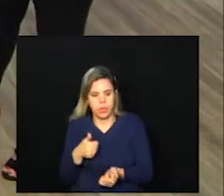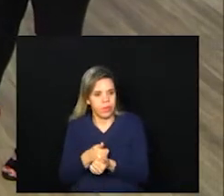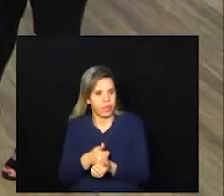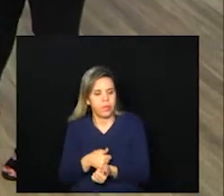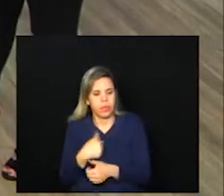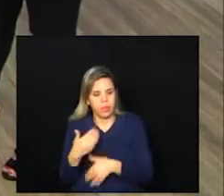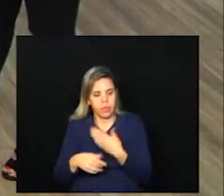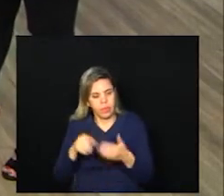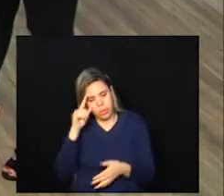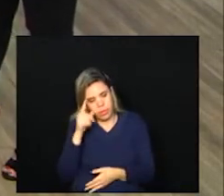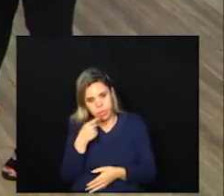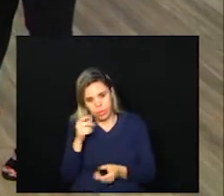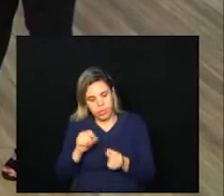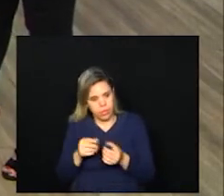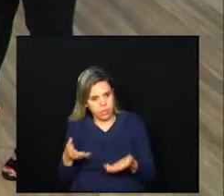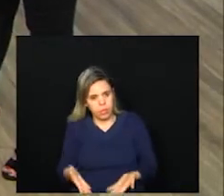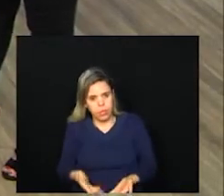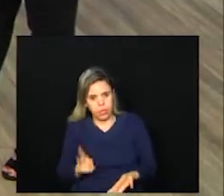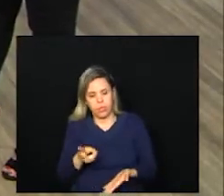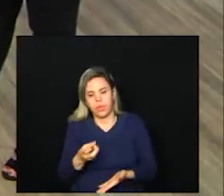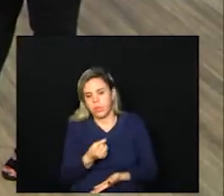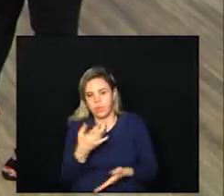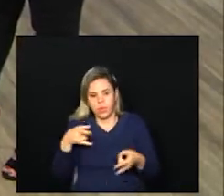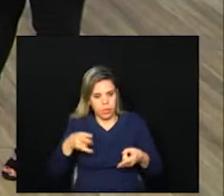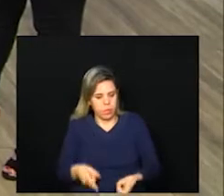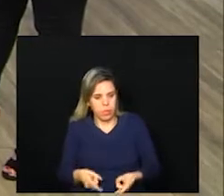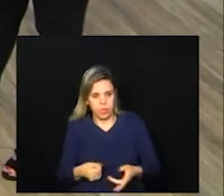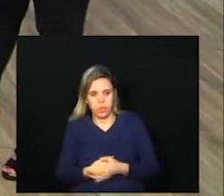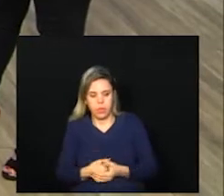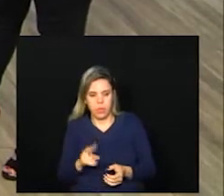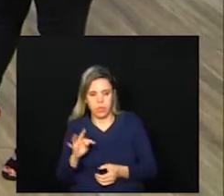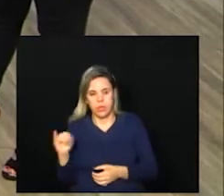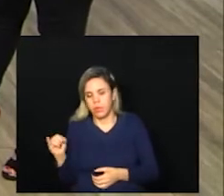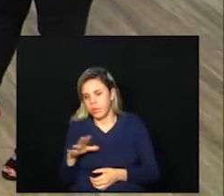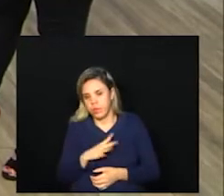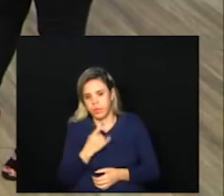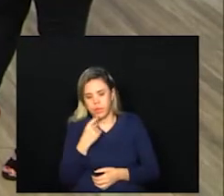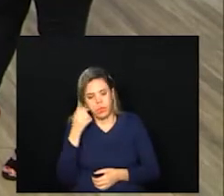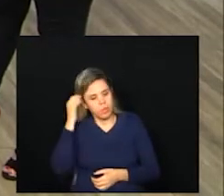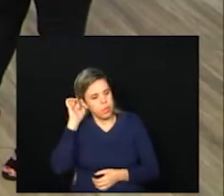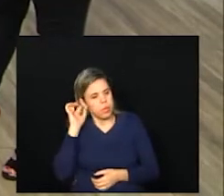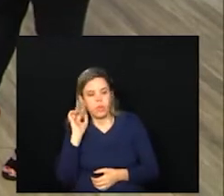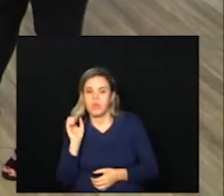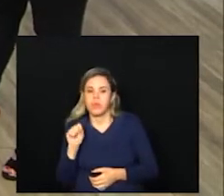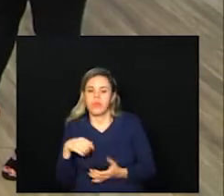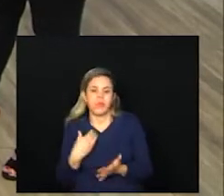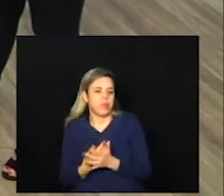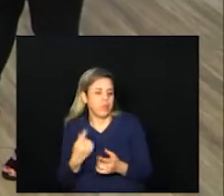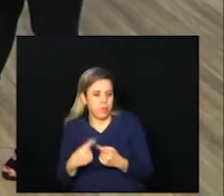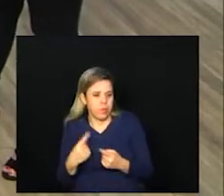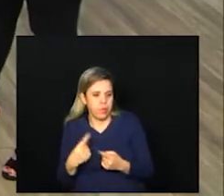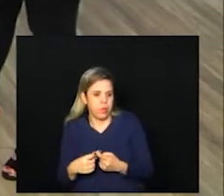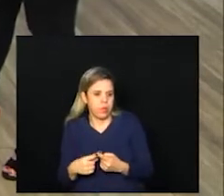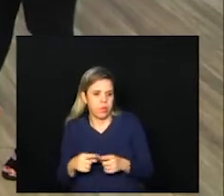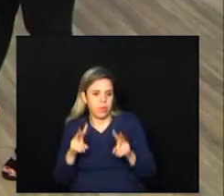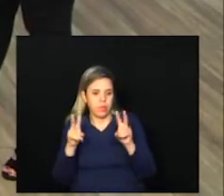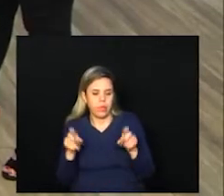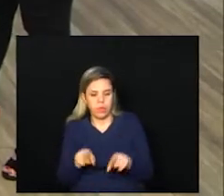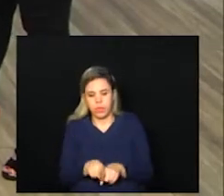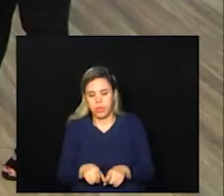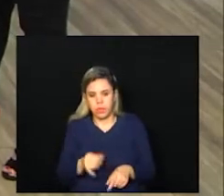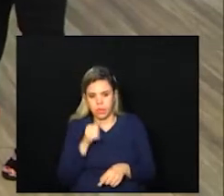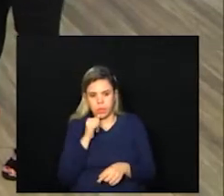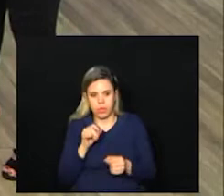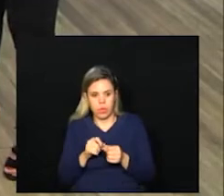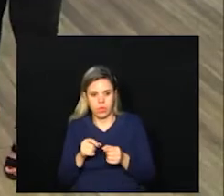acompanhamento diário que nós fazemos aqui, taxa de ocupação de leitos de UTI na cidade de Campinas. Até porque esse tema também